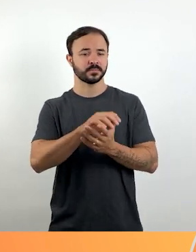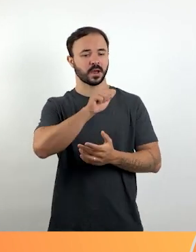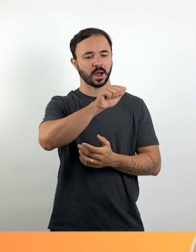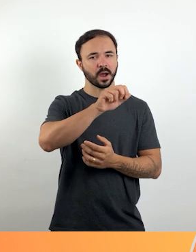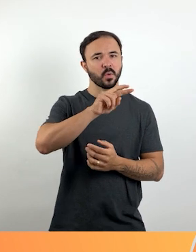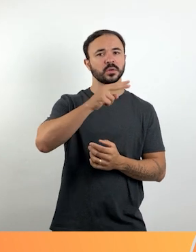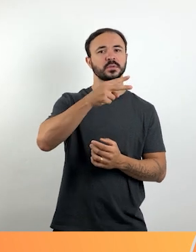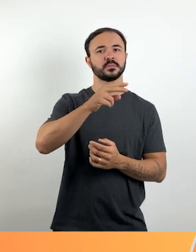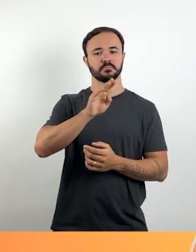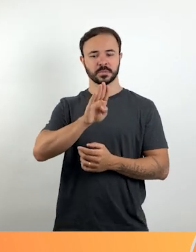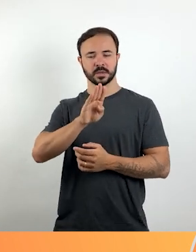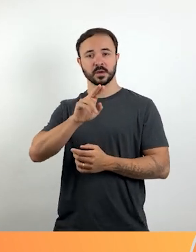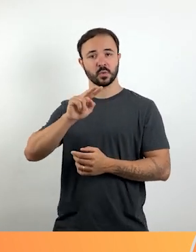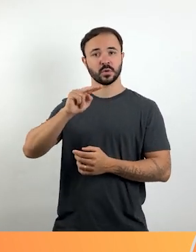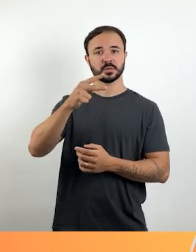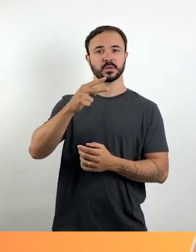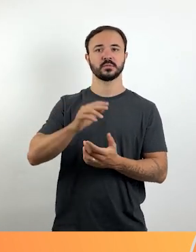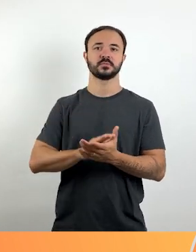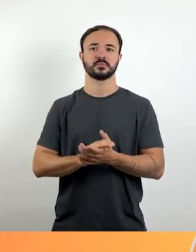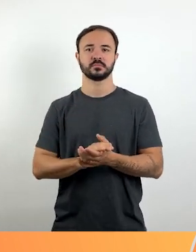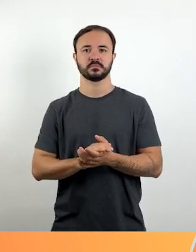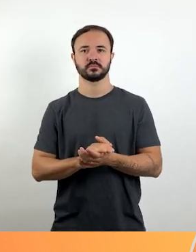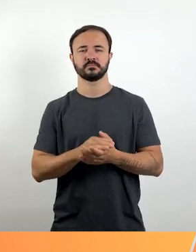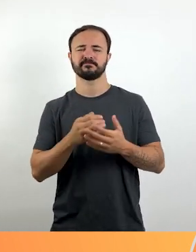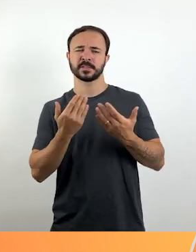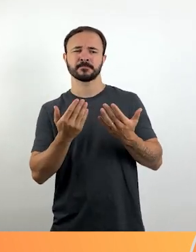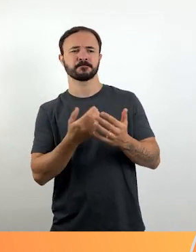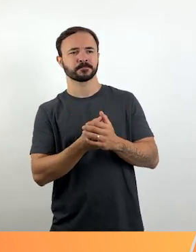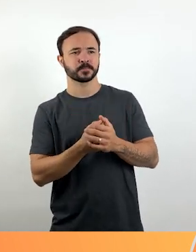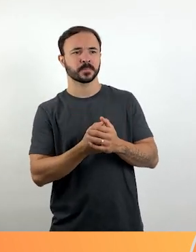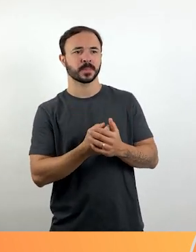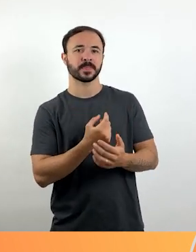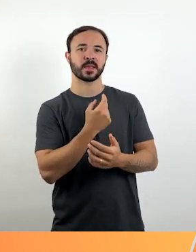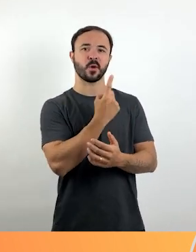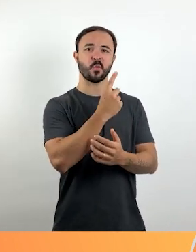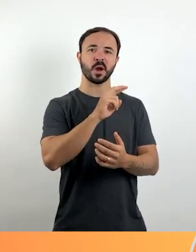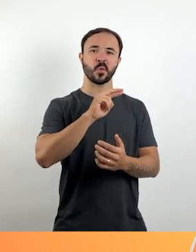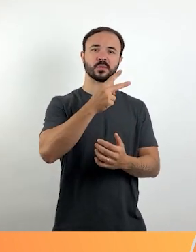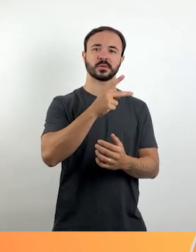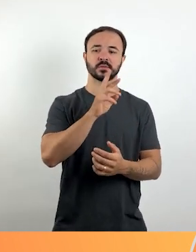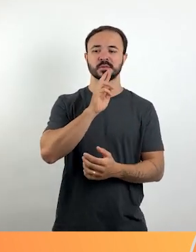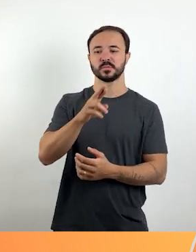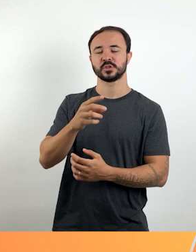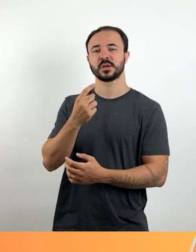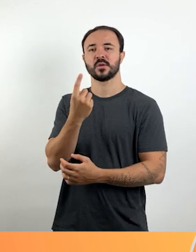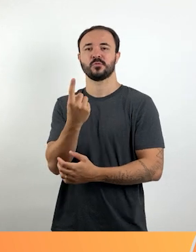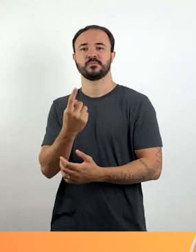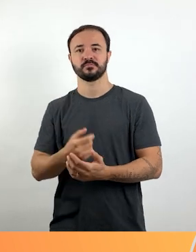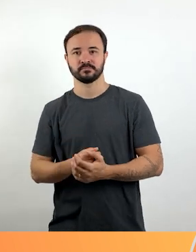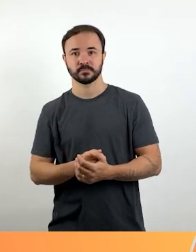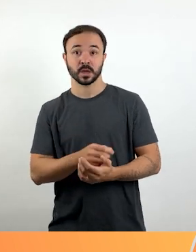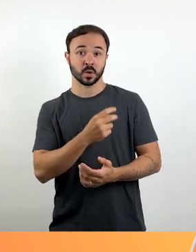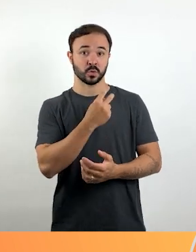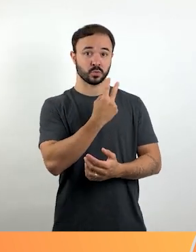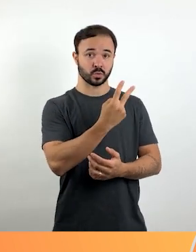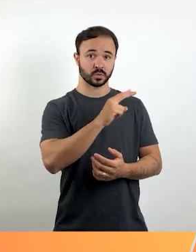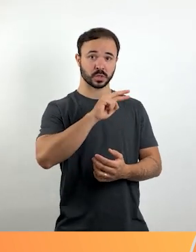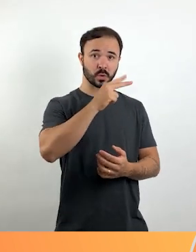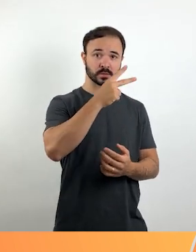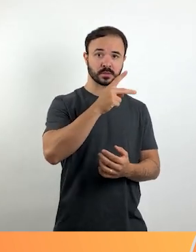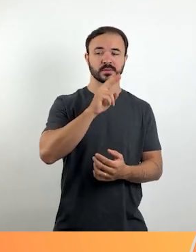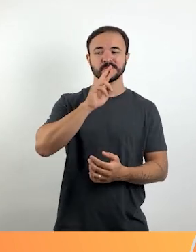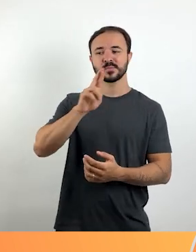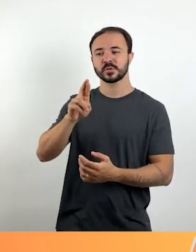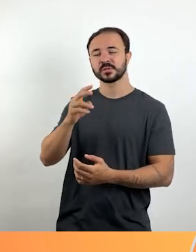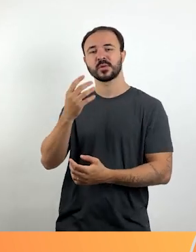quadrado, 1 ao quadrado é 1, 2 ao quadrado é 4. Então, substitui por 1 quarto.